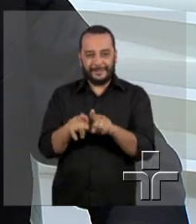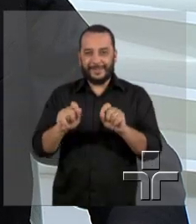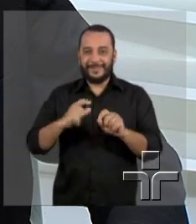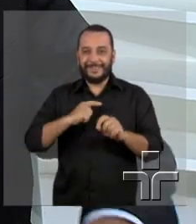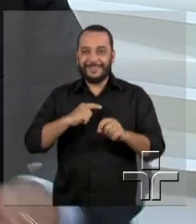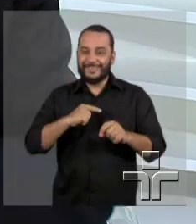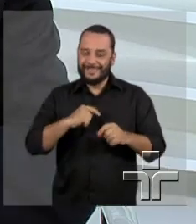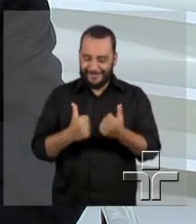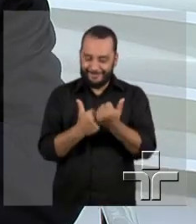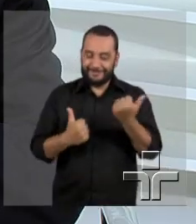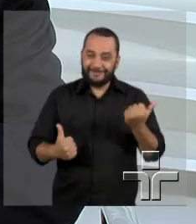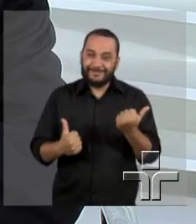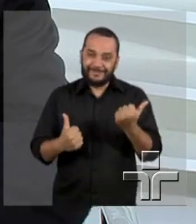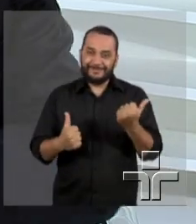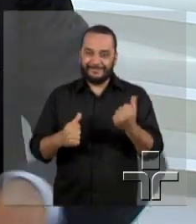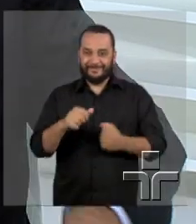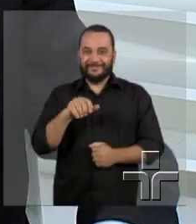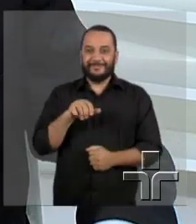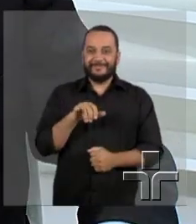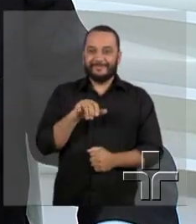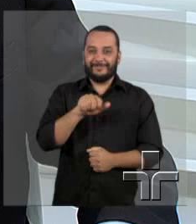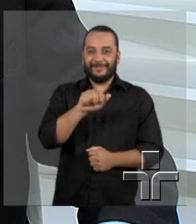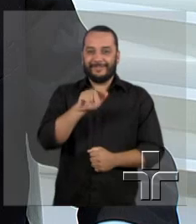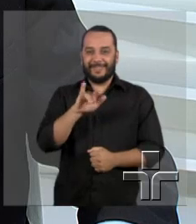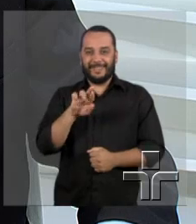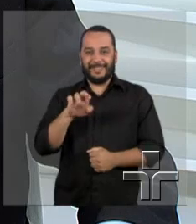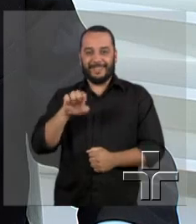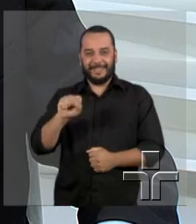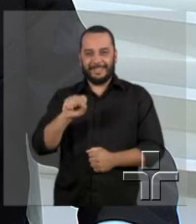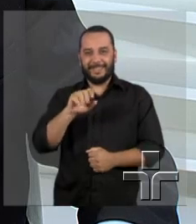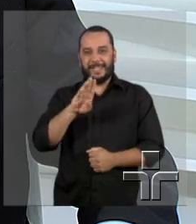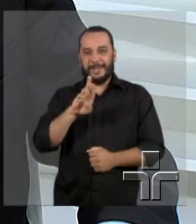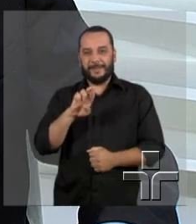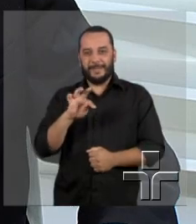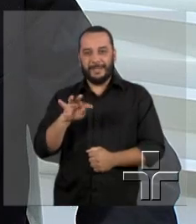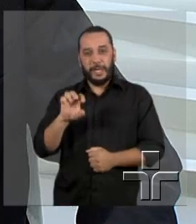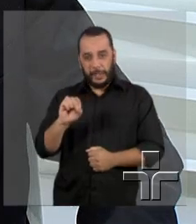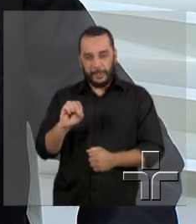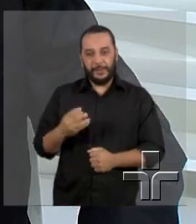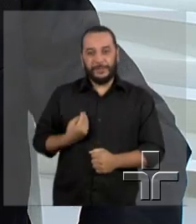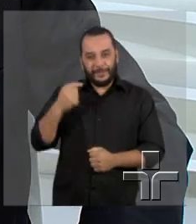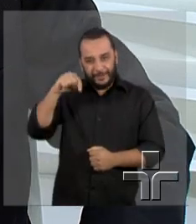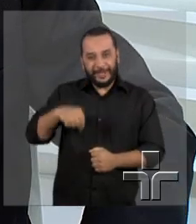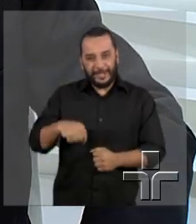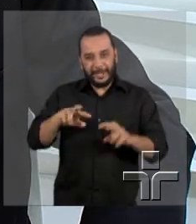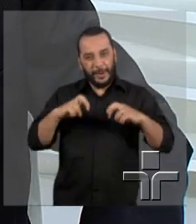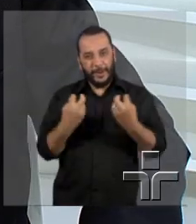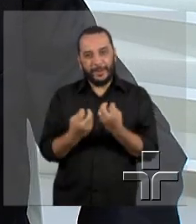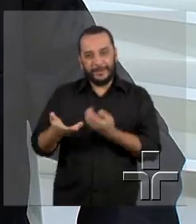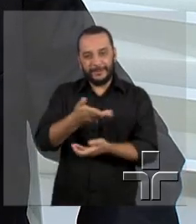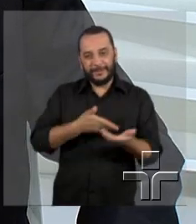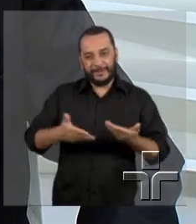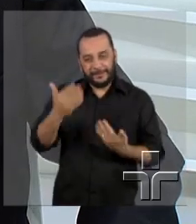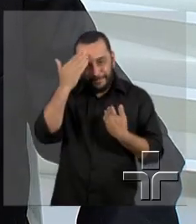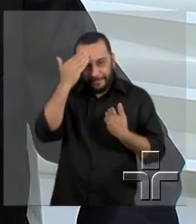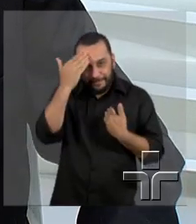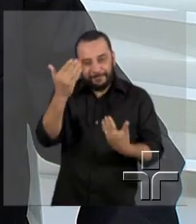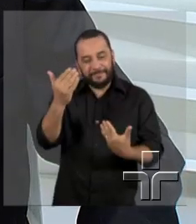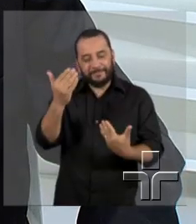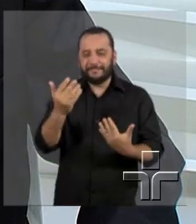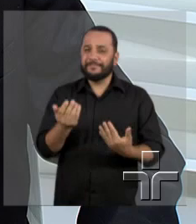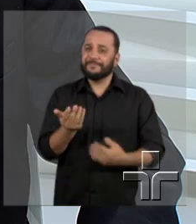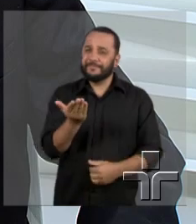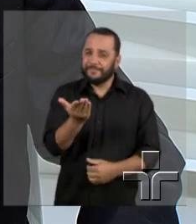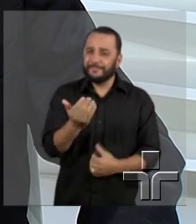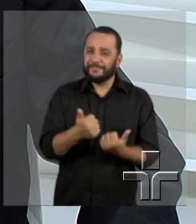um prazer estar participando aqui desse programa tão prestigioso. Obrigado. Ministro,